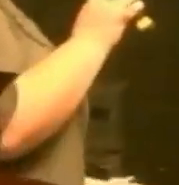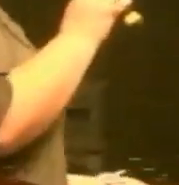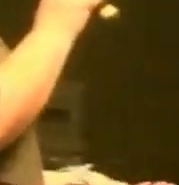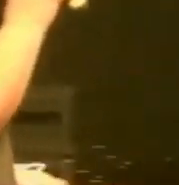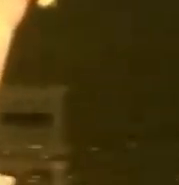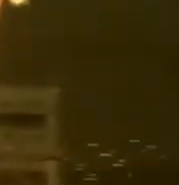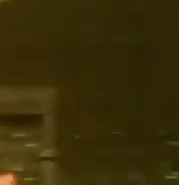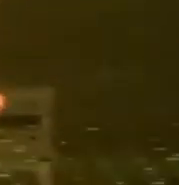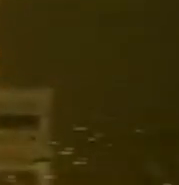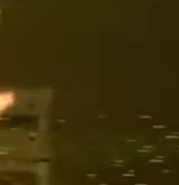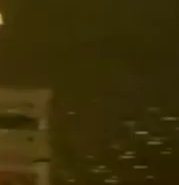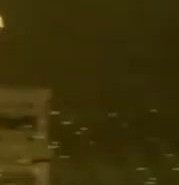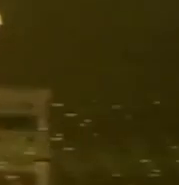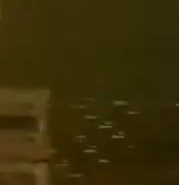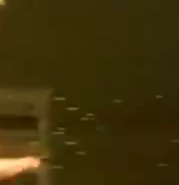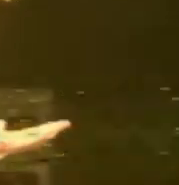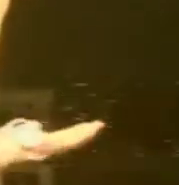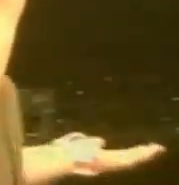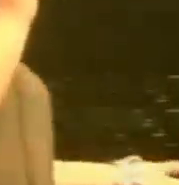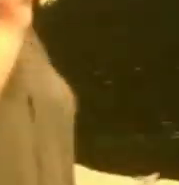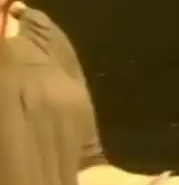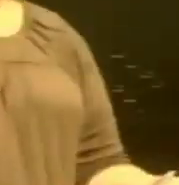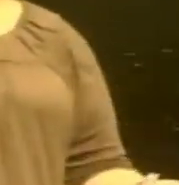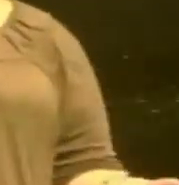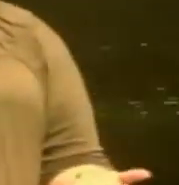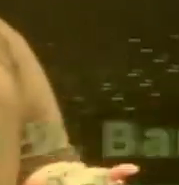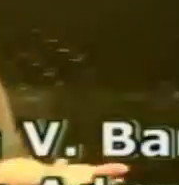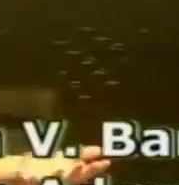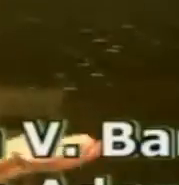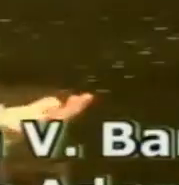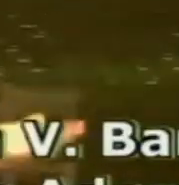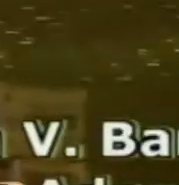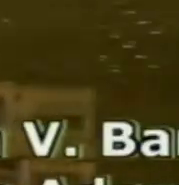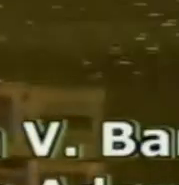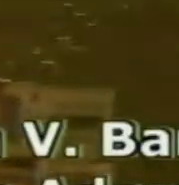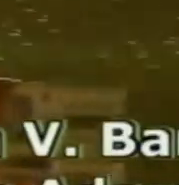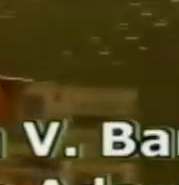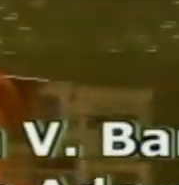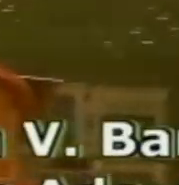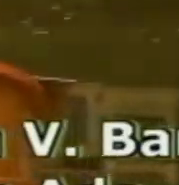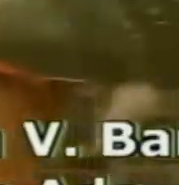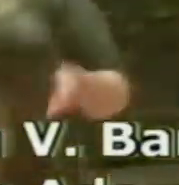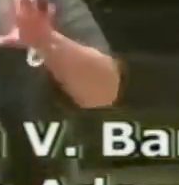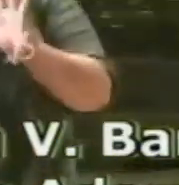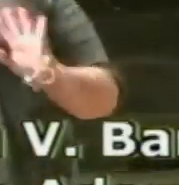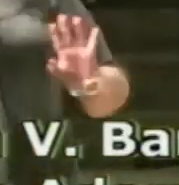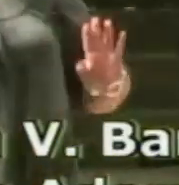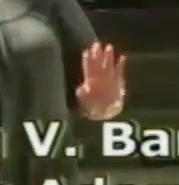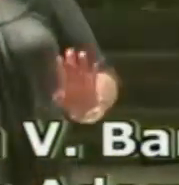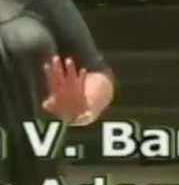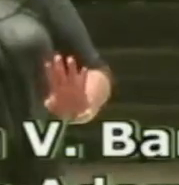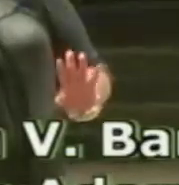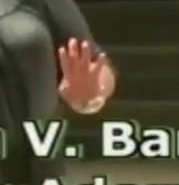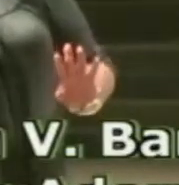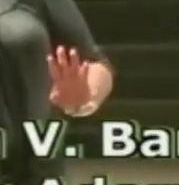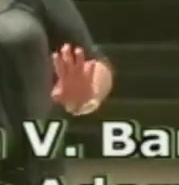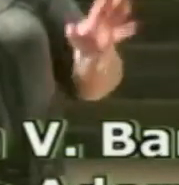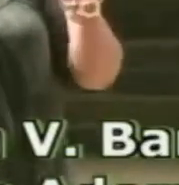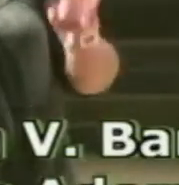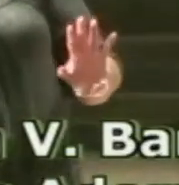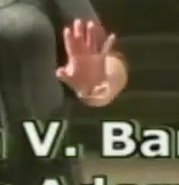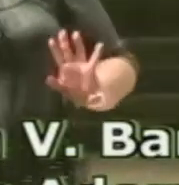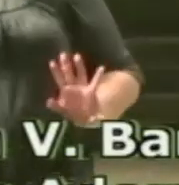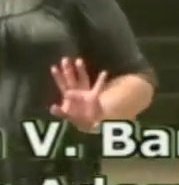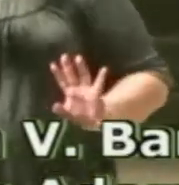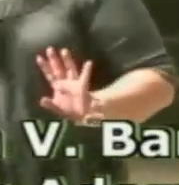chuvoso, temperatura gostosa, como a gente gosta, né? Estava fazendo tanto calor, mas o calor vai voltar, né, pastor Edson? Estou